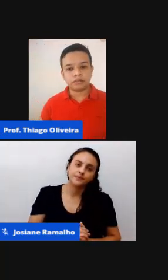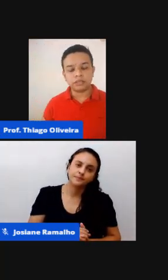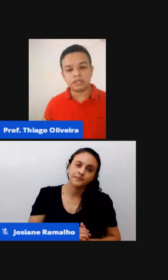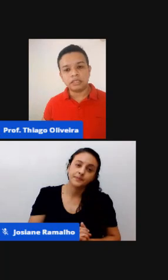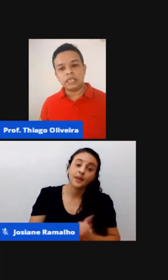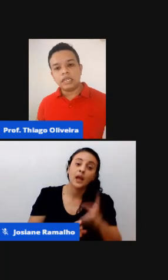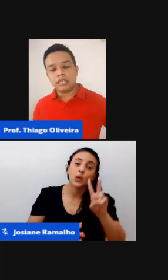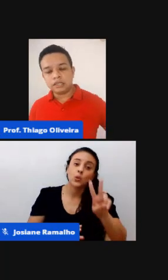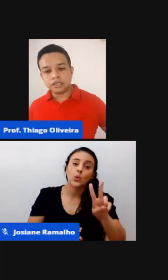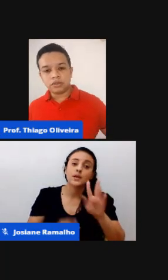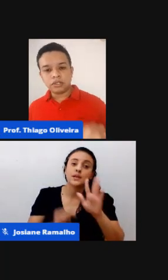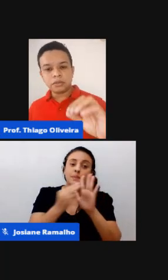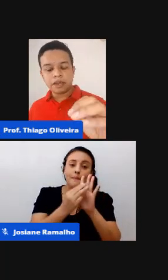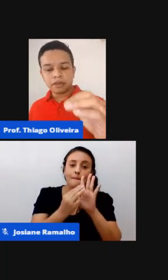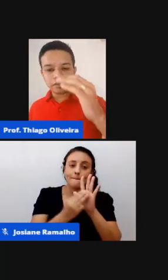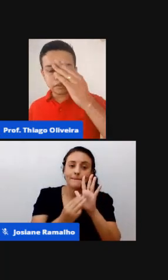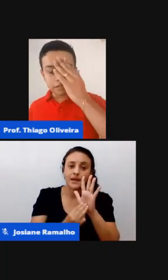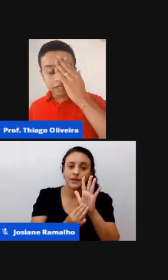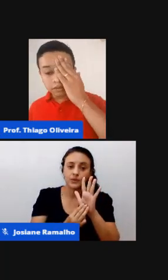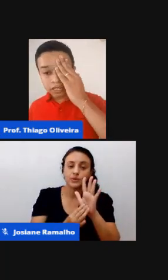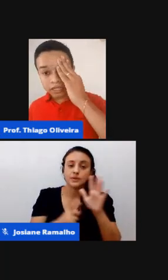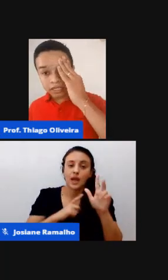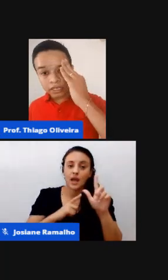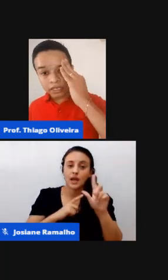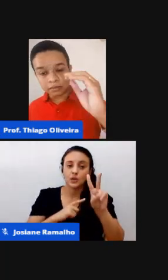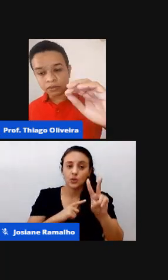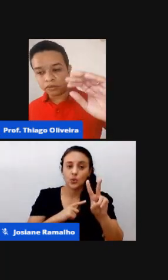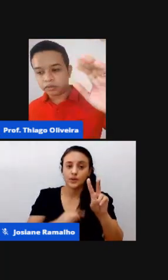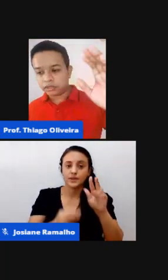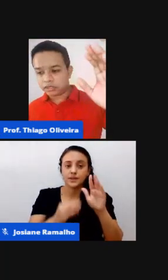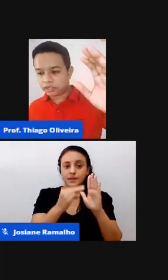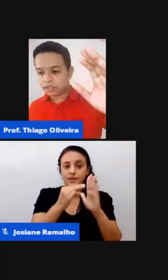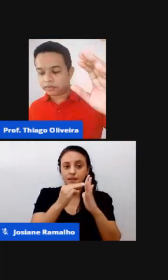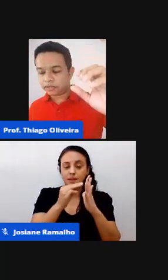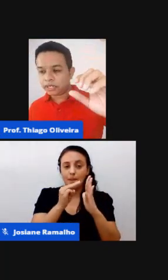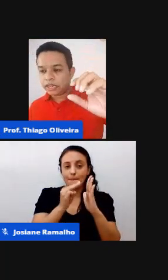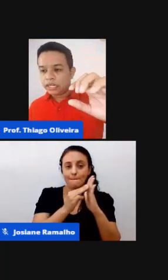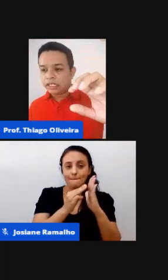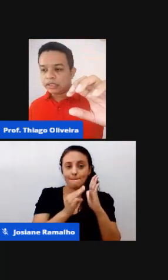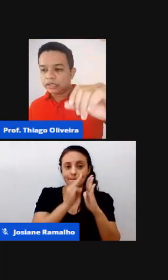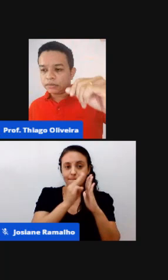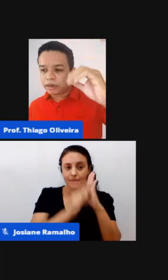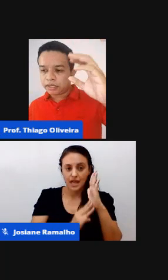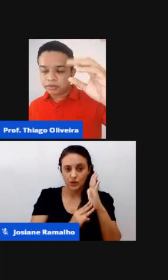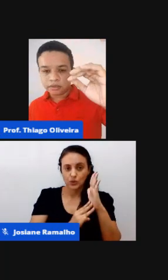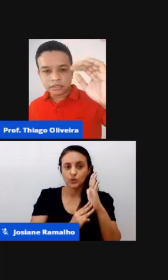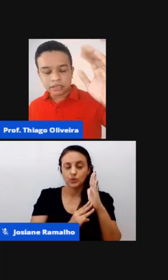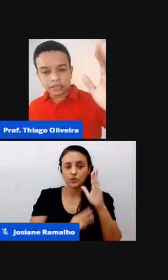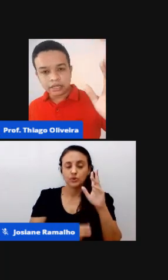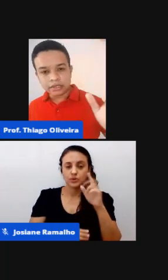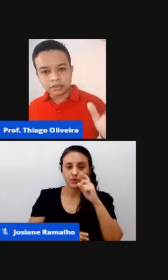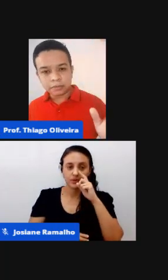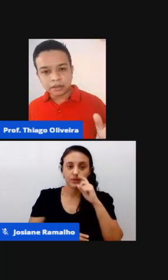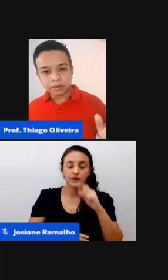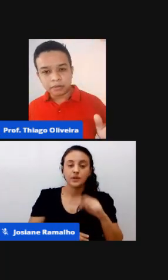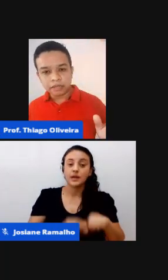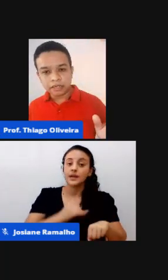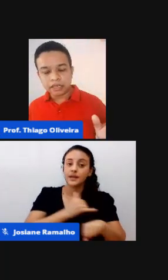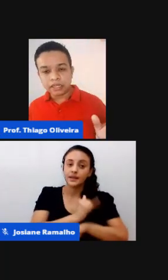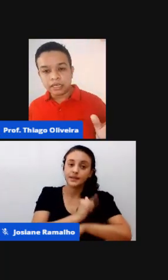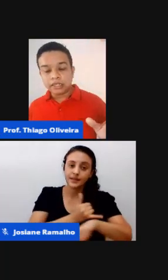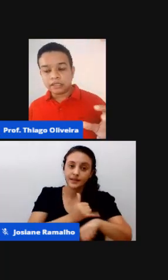dois métodos, né? Existem dois métodos. Dentro das metodologias ativas, existem métodos e estratégias